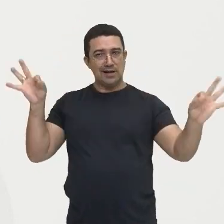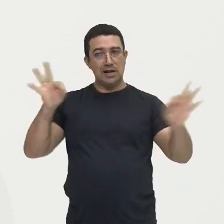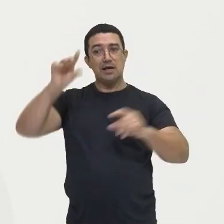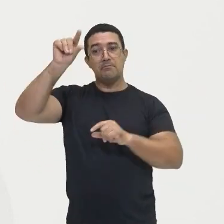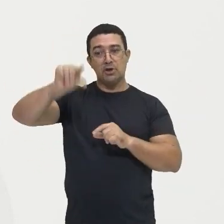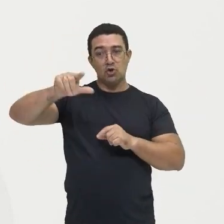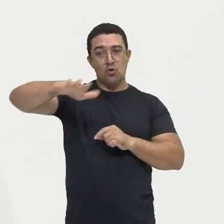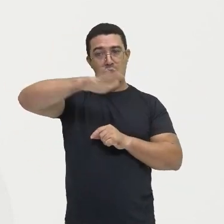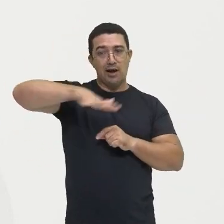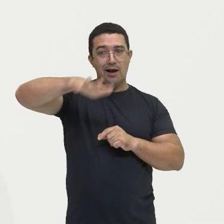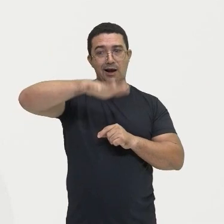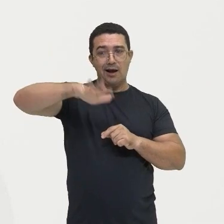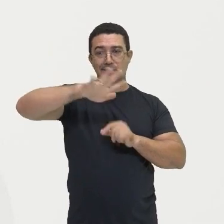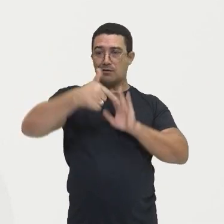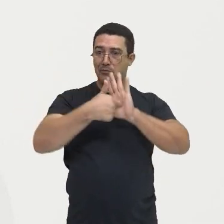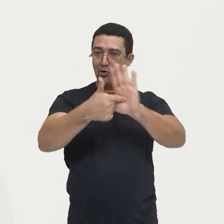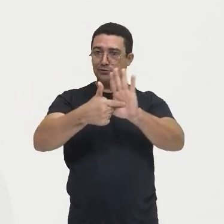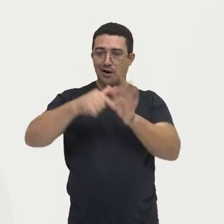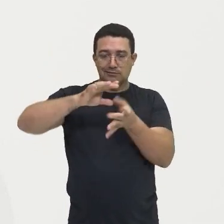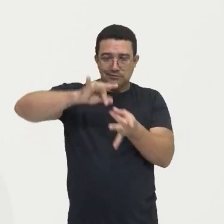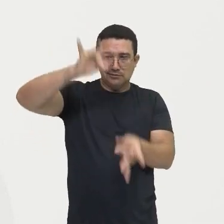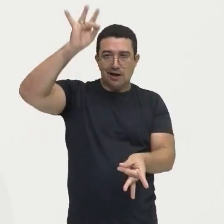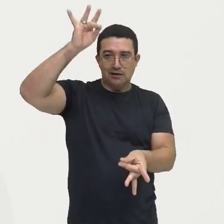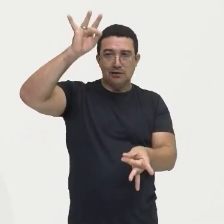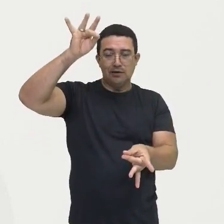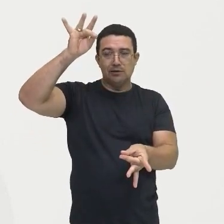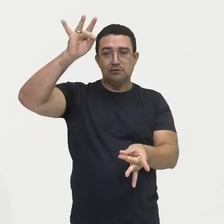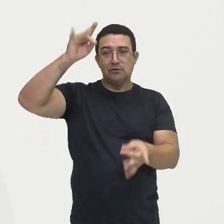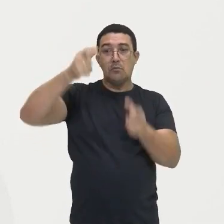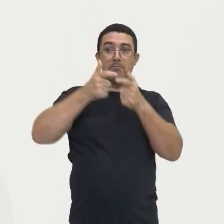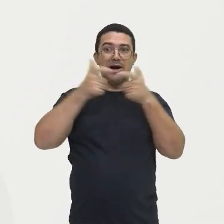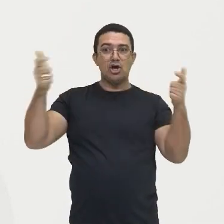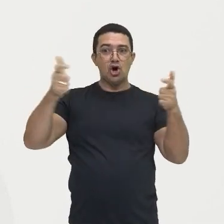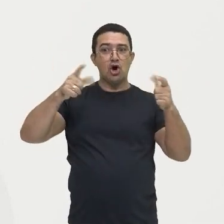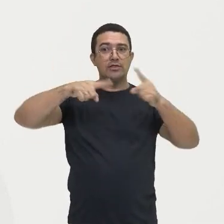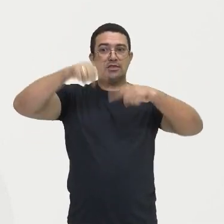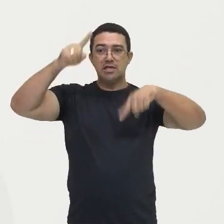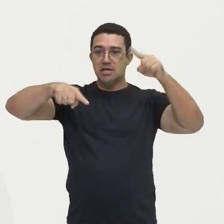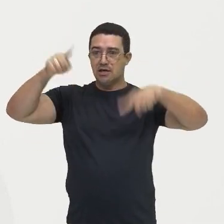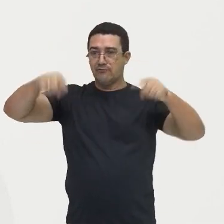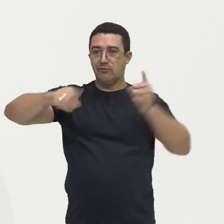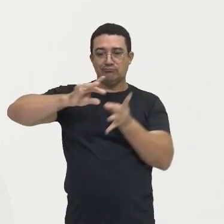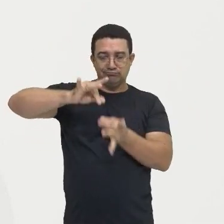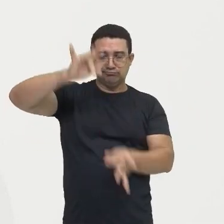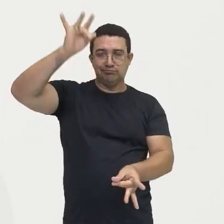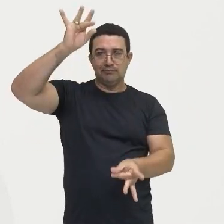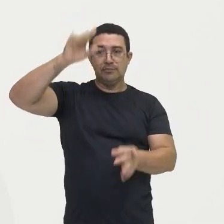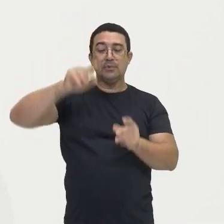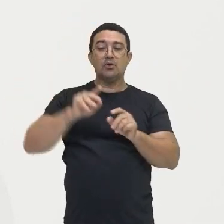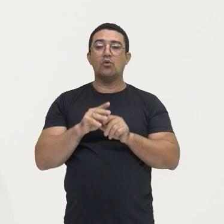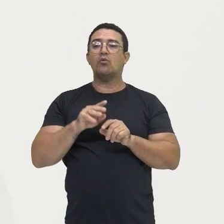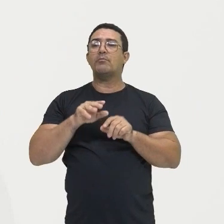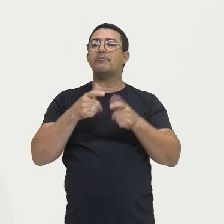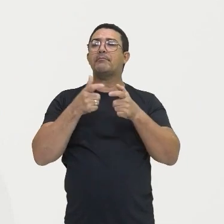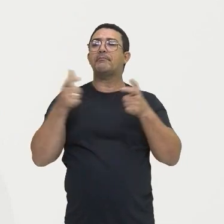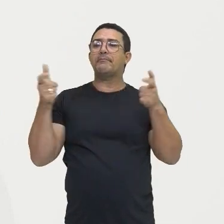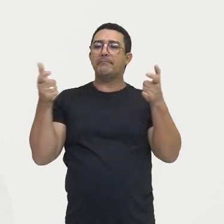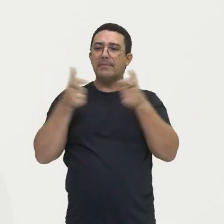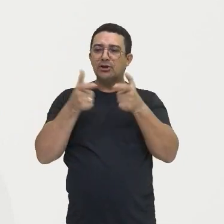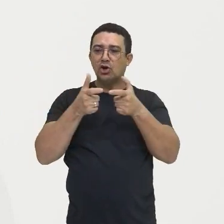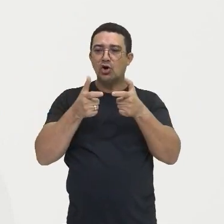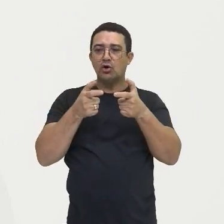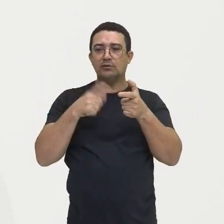área representada e maior o nível de detalhamento. Quanto menor a escala, a gente vai ter